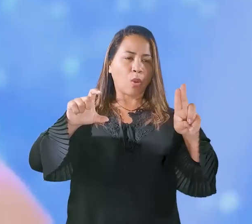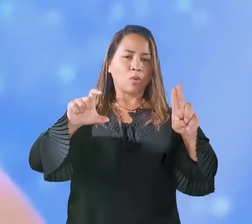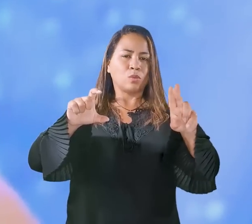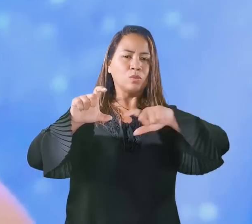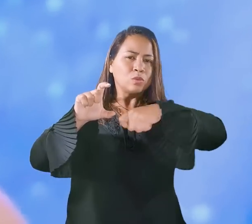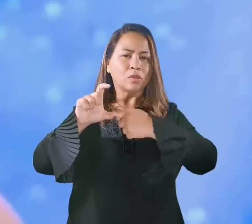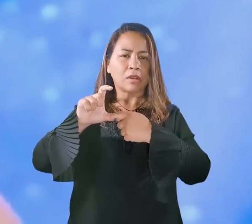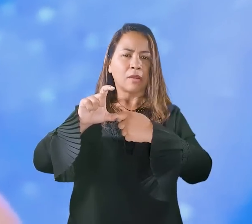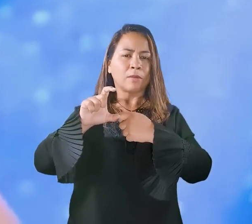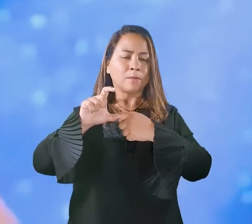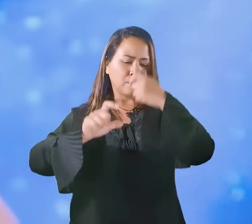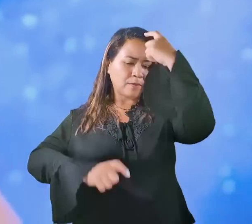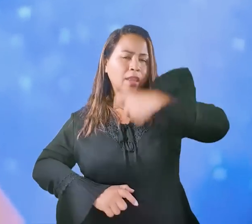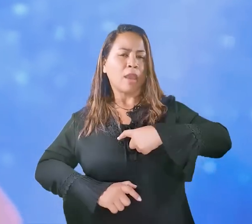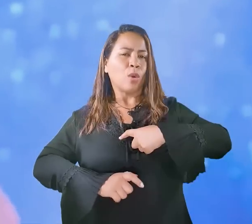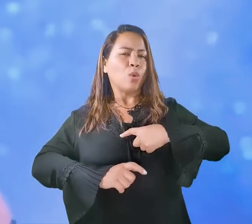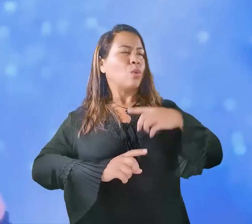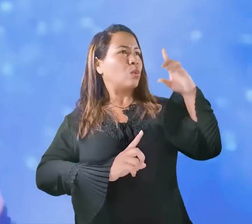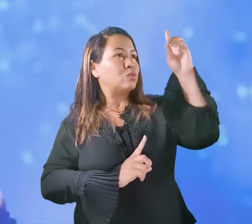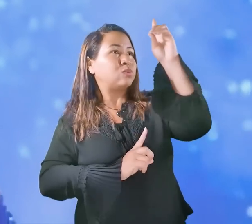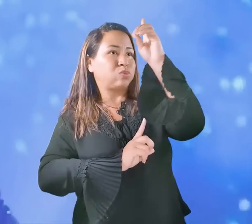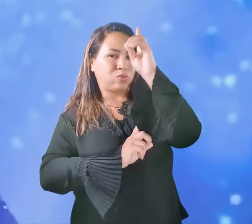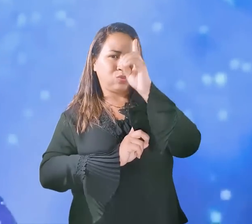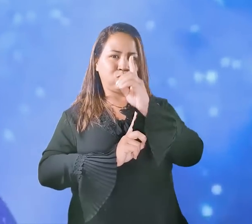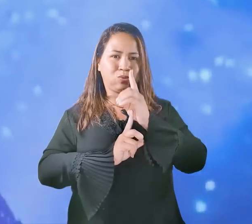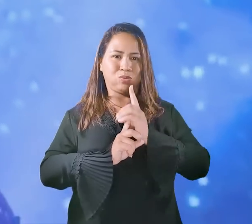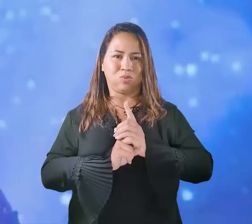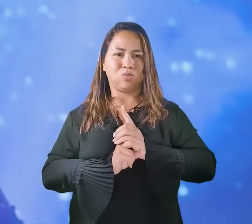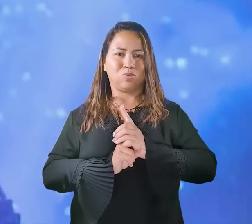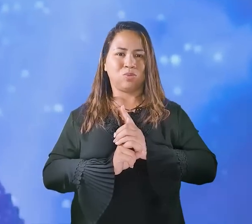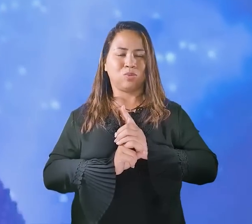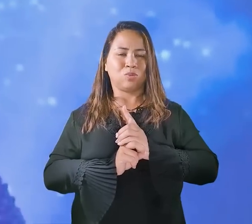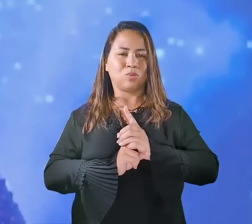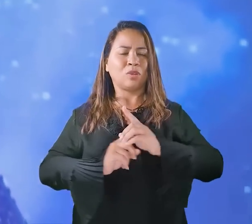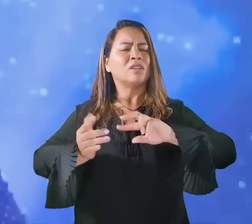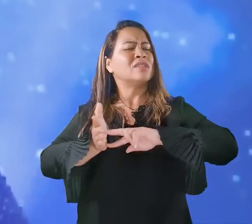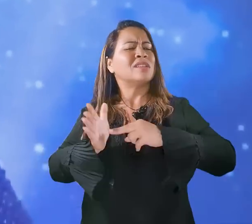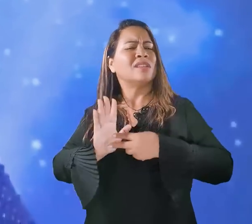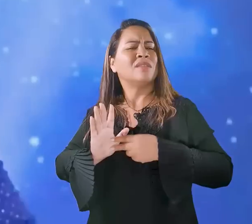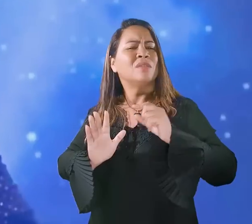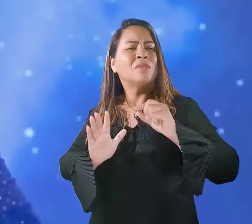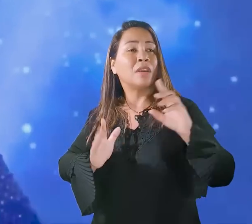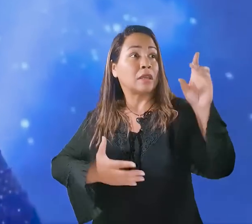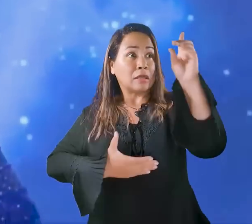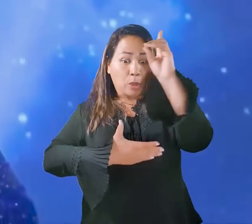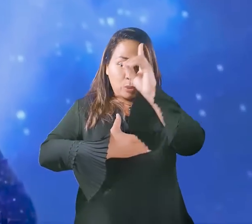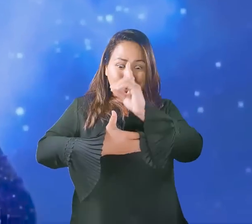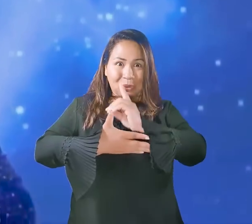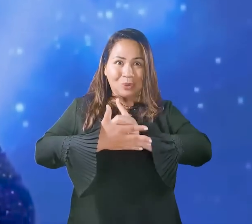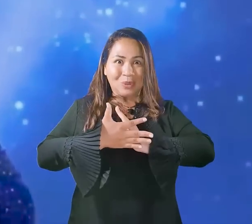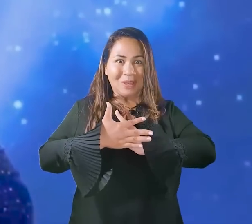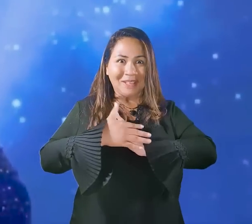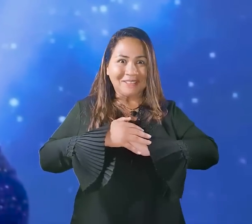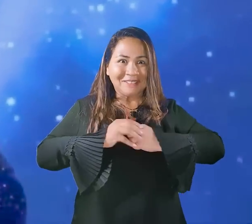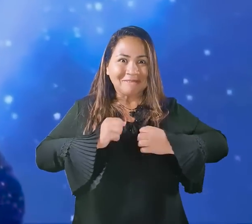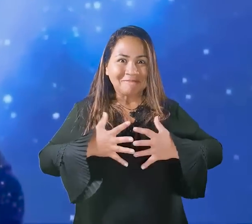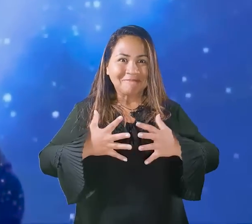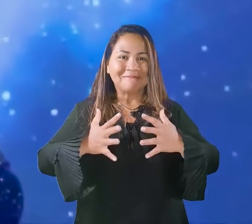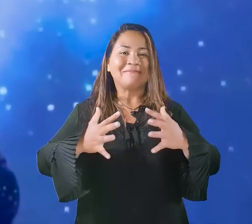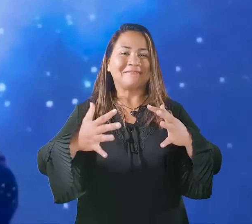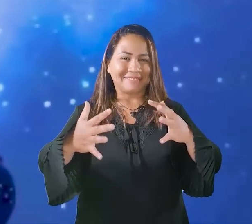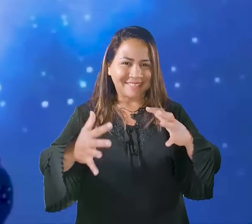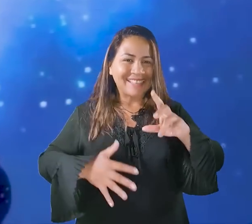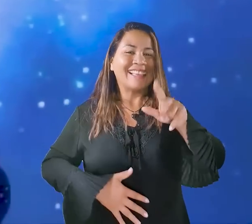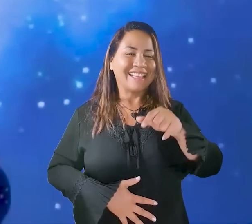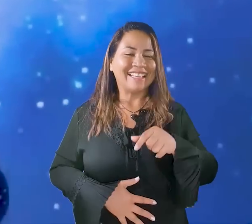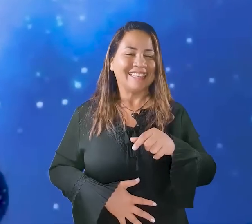diz eu sou, você diz eu sou Deus em ação dentro de mim. Eu sou Deus. Eu